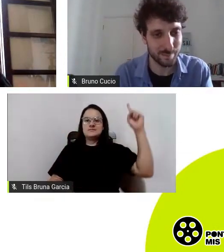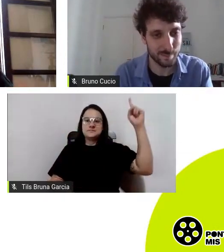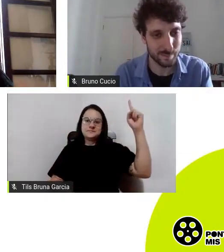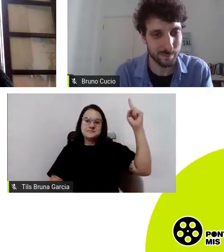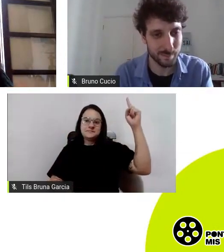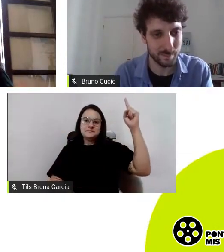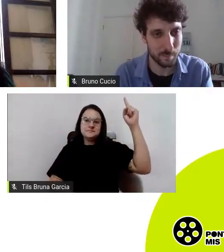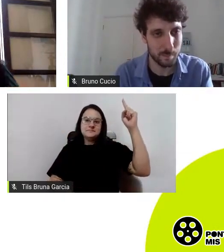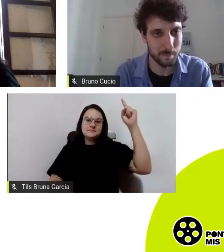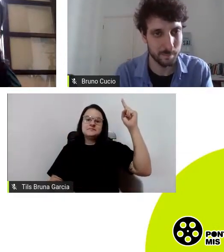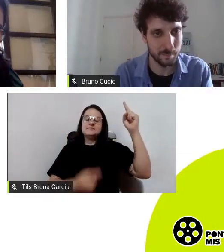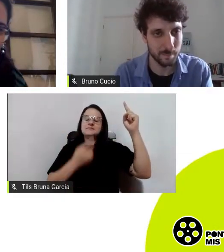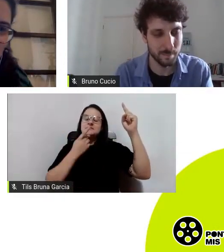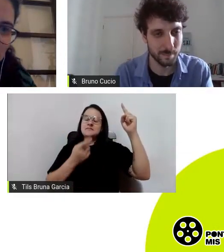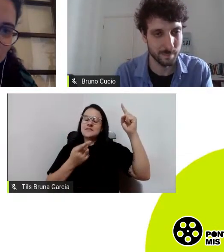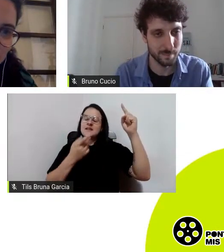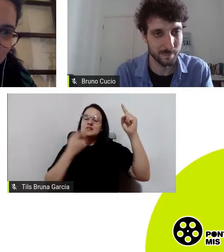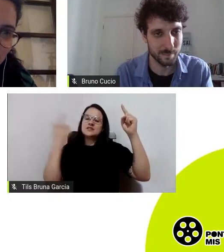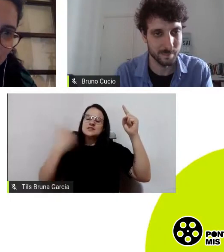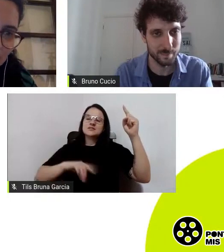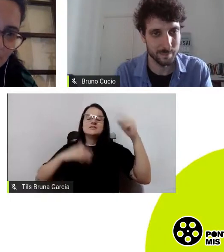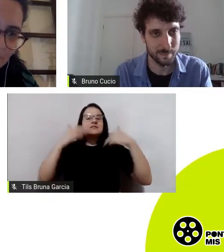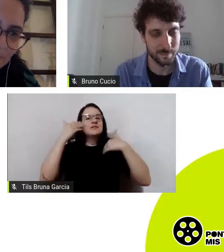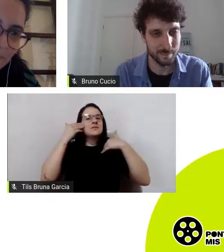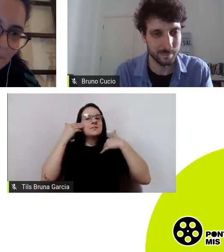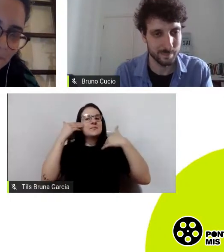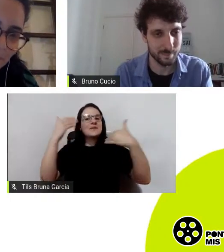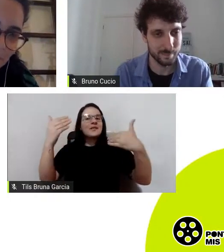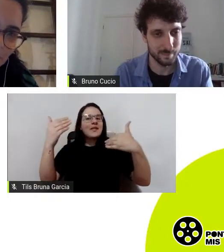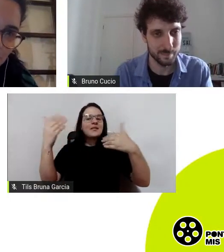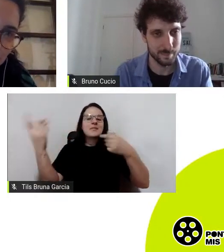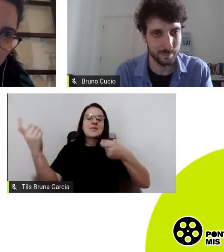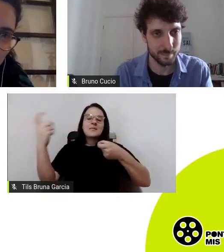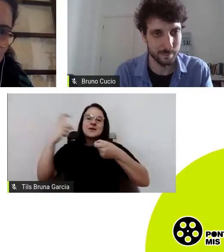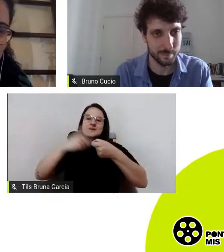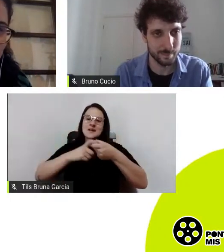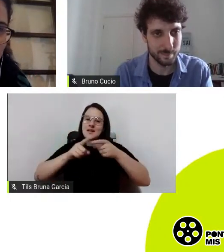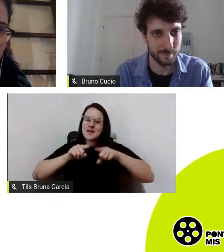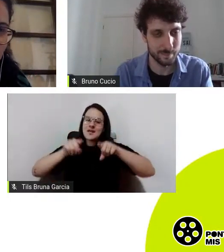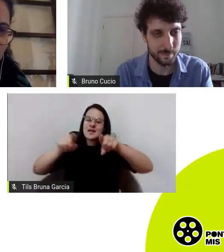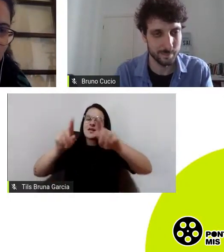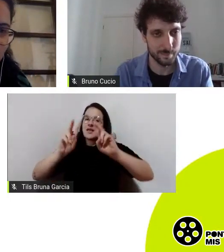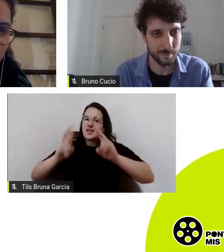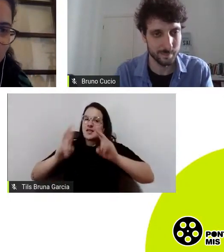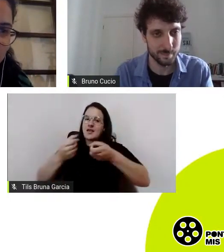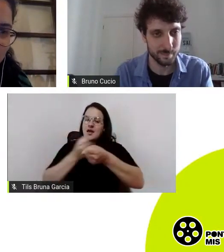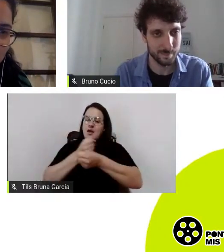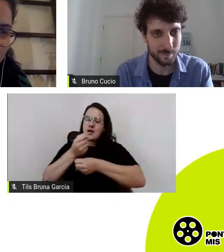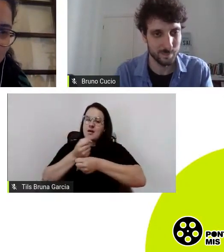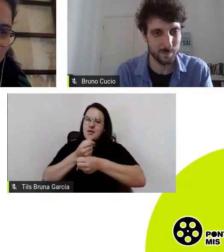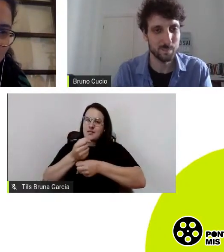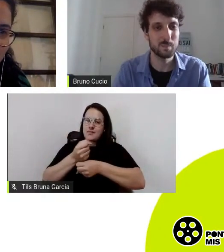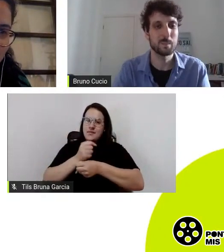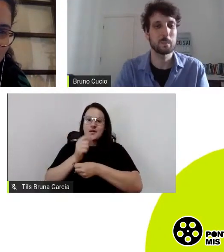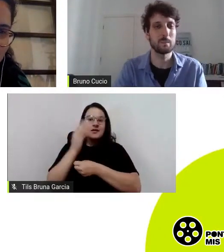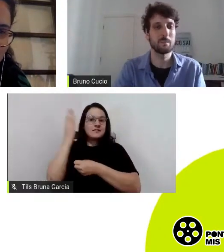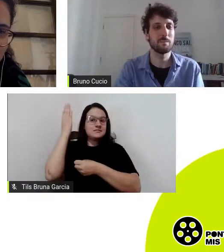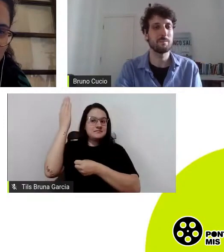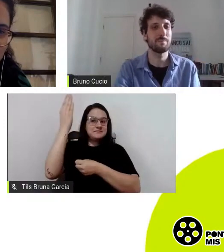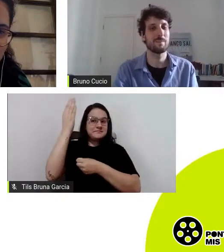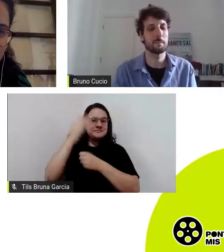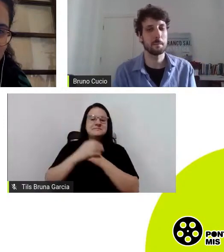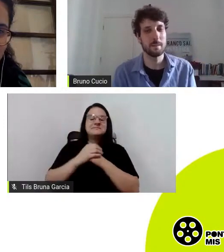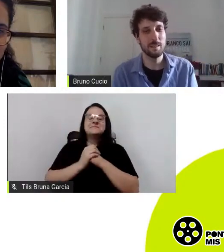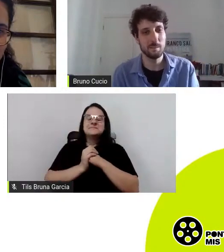essa indicação e dizer mais uma vez, Bruno, obrigado por parceria com a gente sempre aqui neste ano. Vai lá sua indicação para o pessoal de